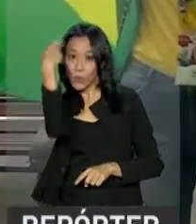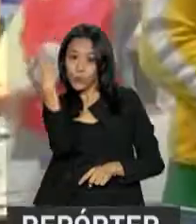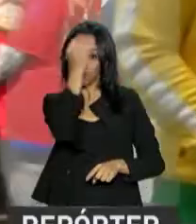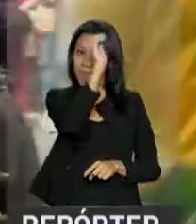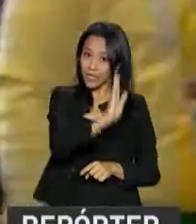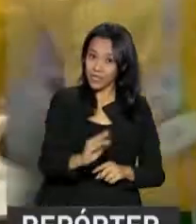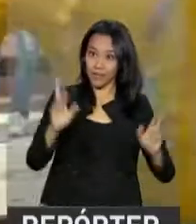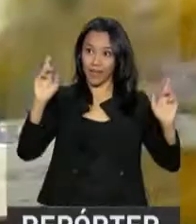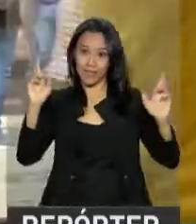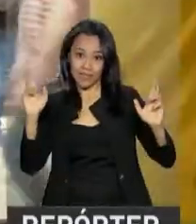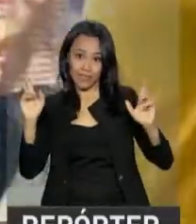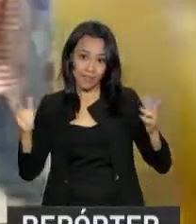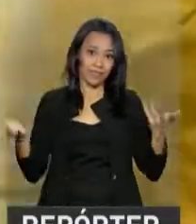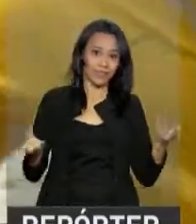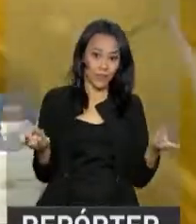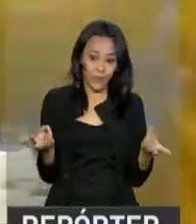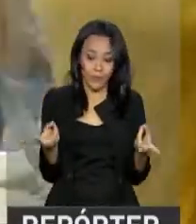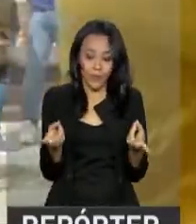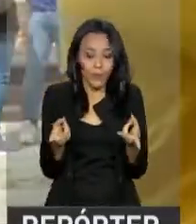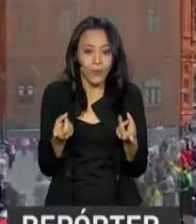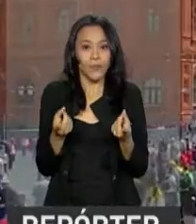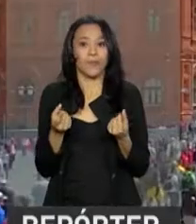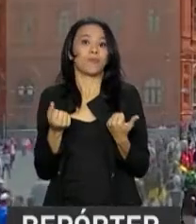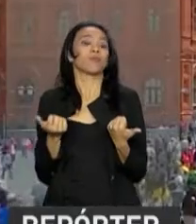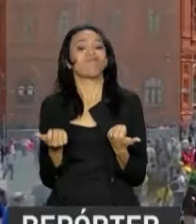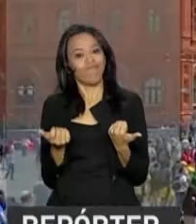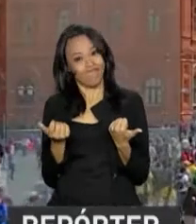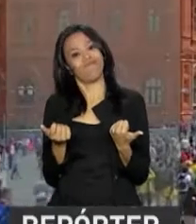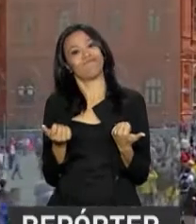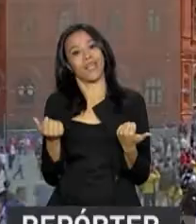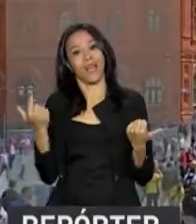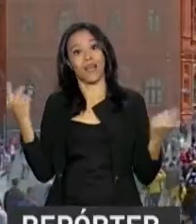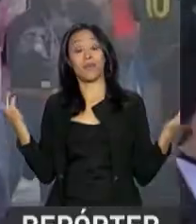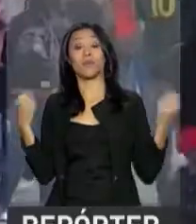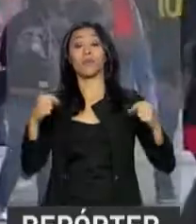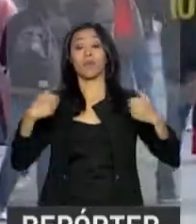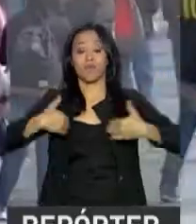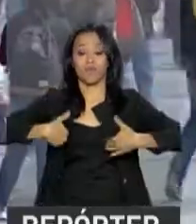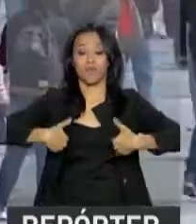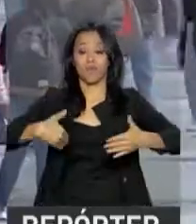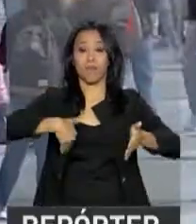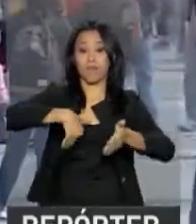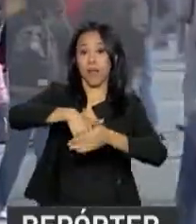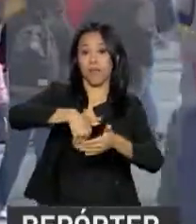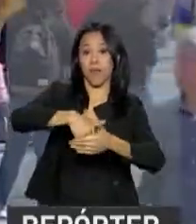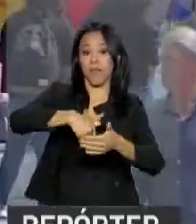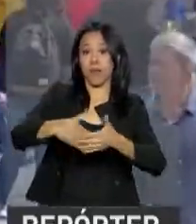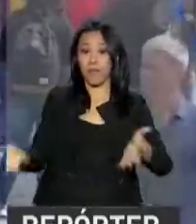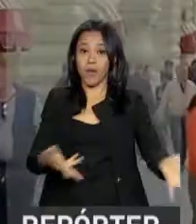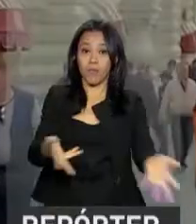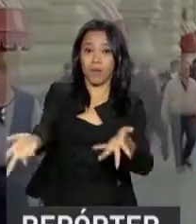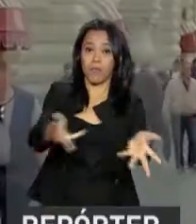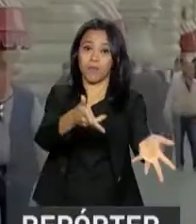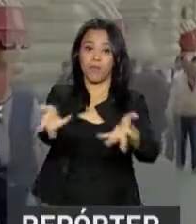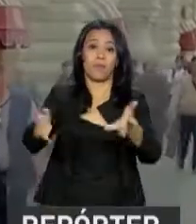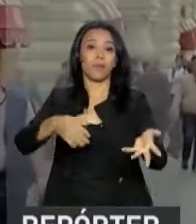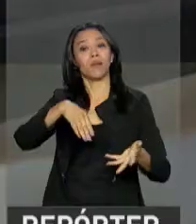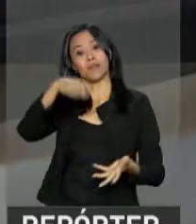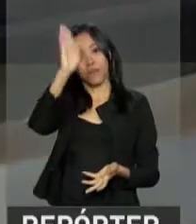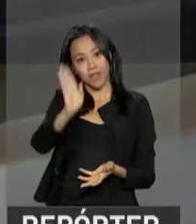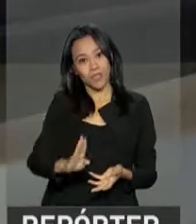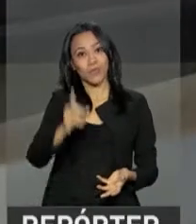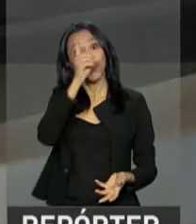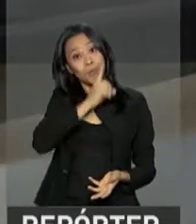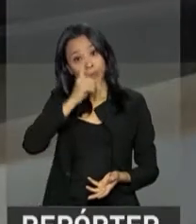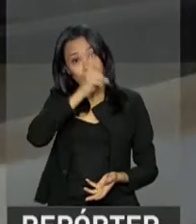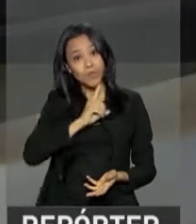está na expectativa e na contagem regressiva para a estréia da seleção de tite no domingo presidente michel